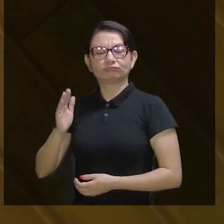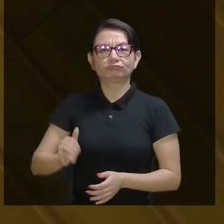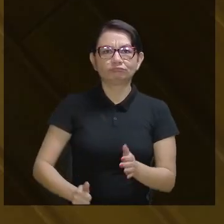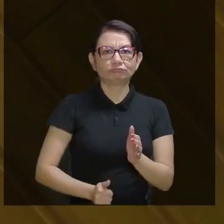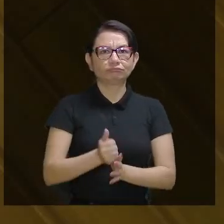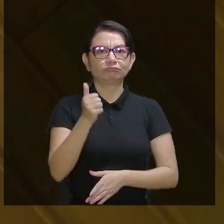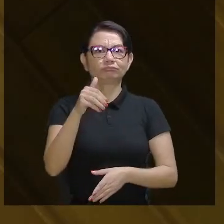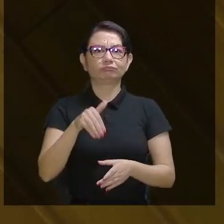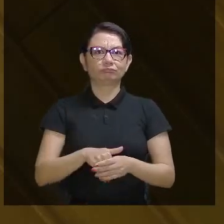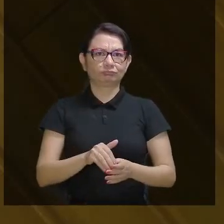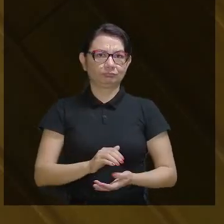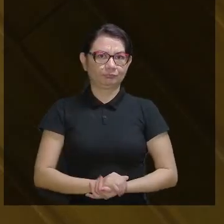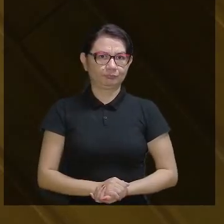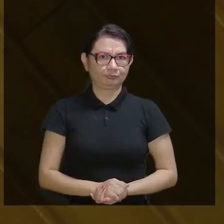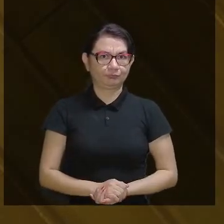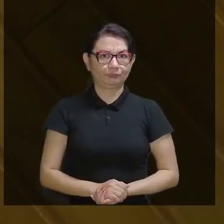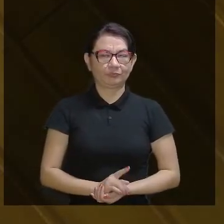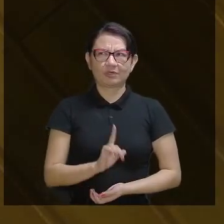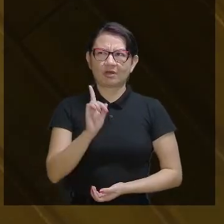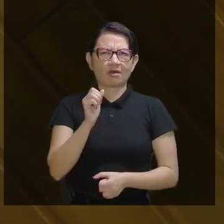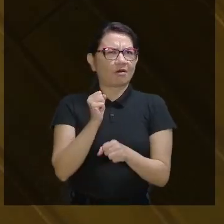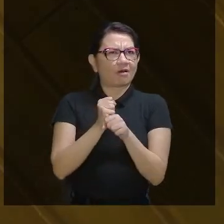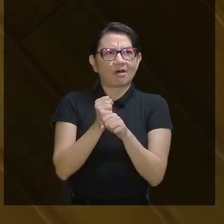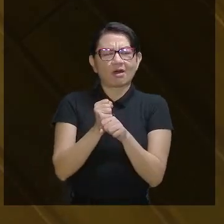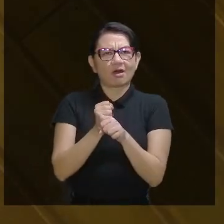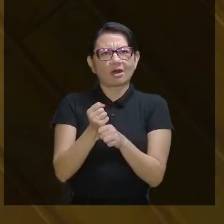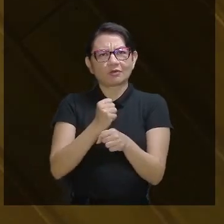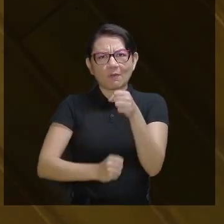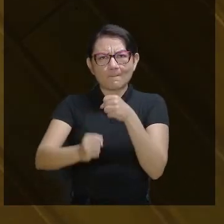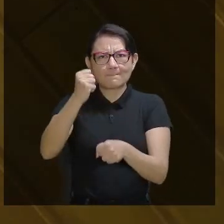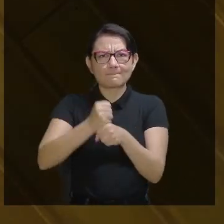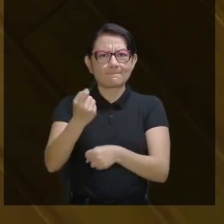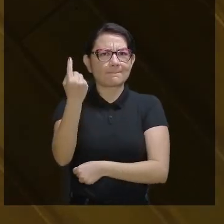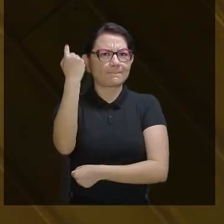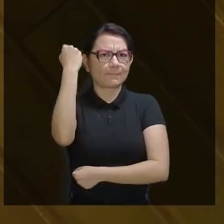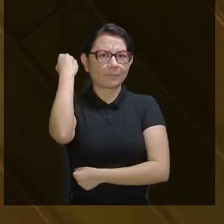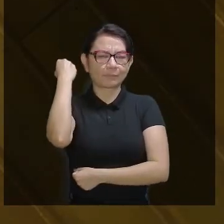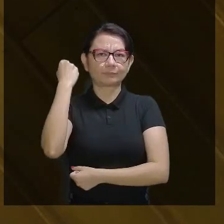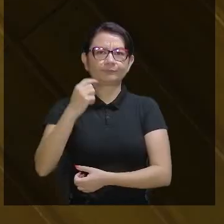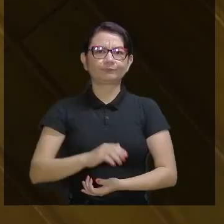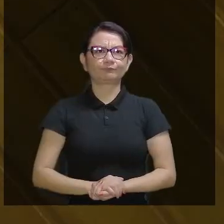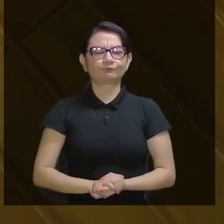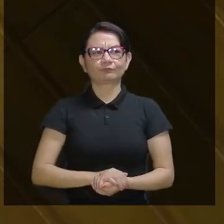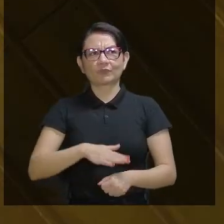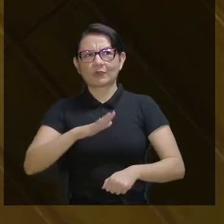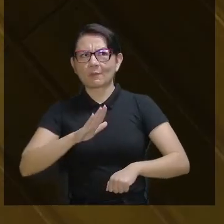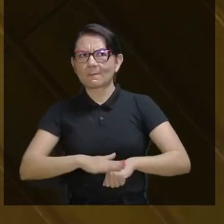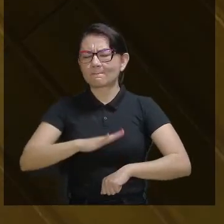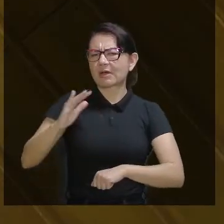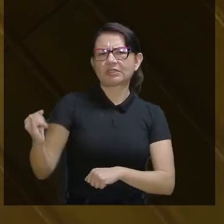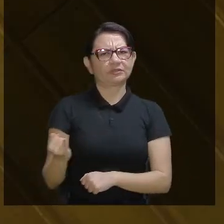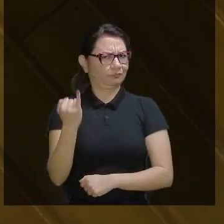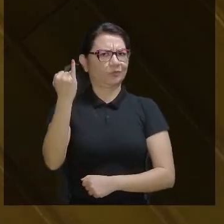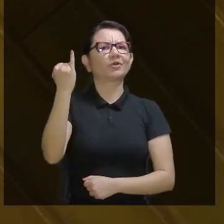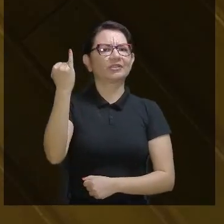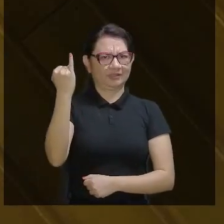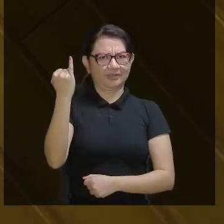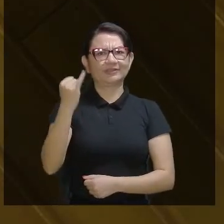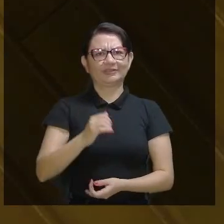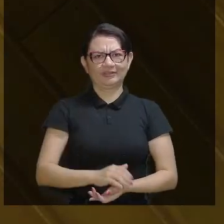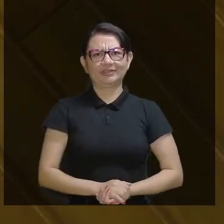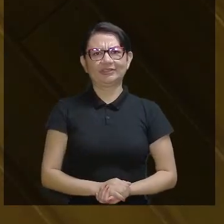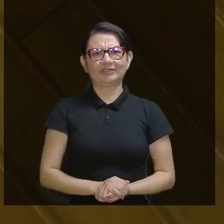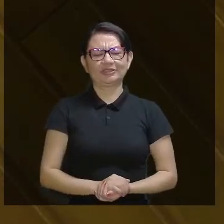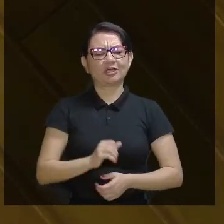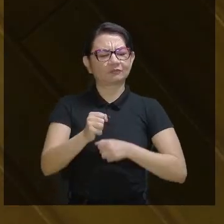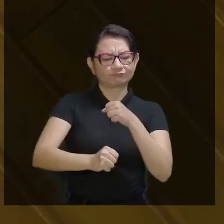eleição. Aquele ano que, para mim, foi uma das coisas mais importantes. Todos